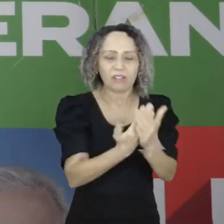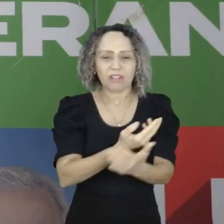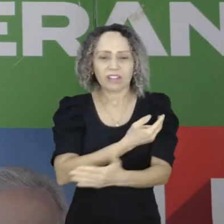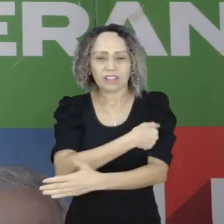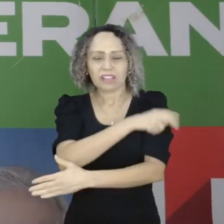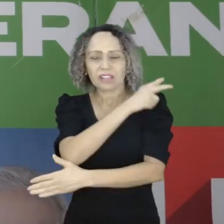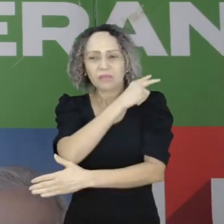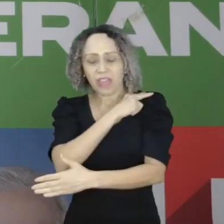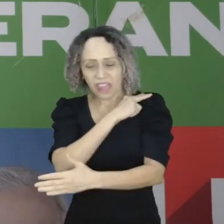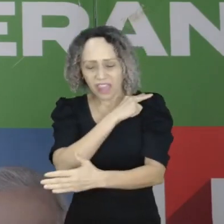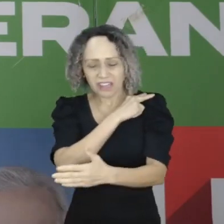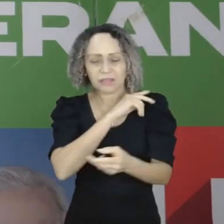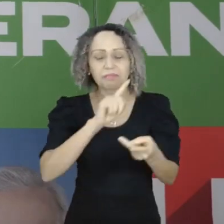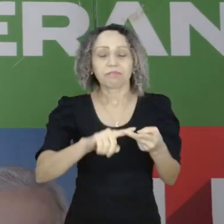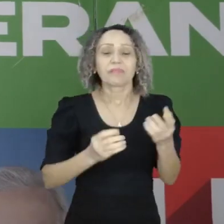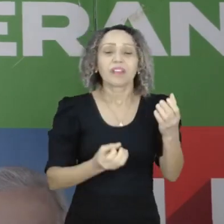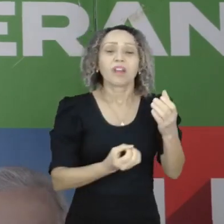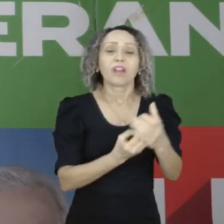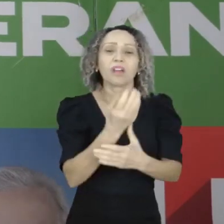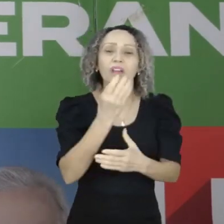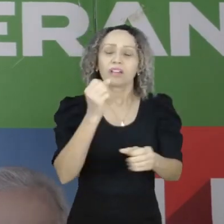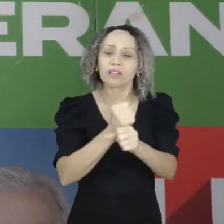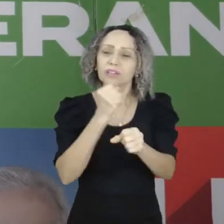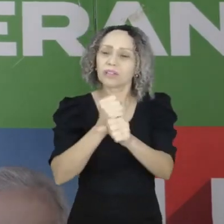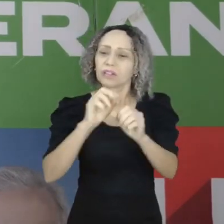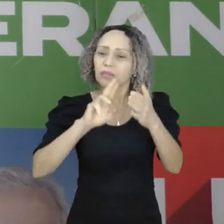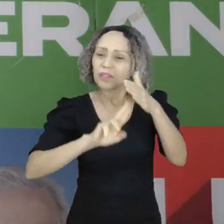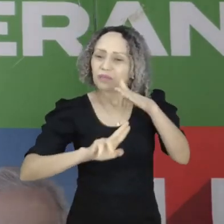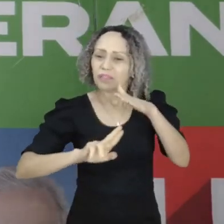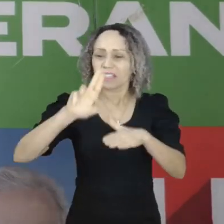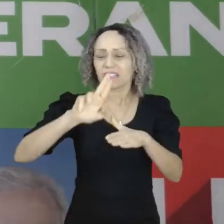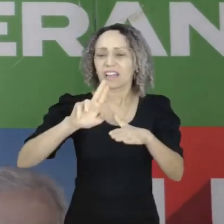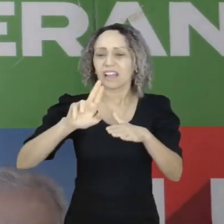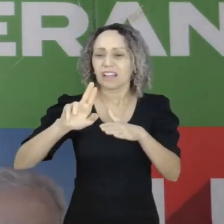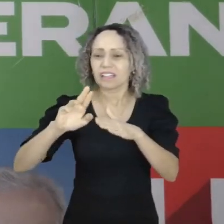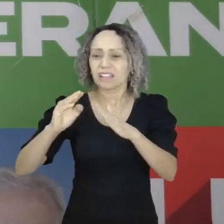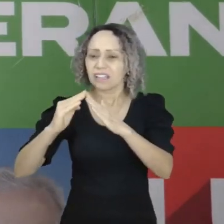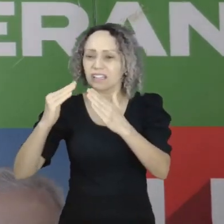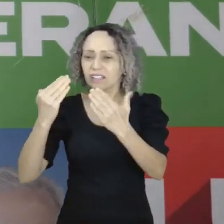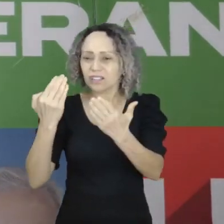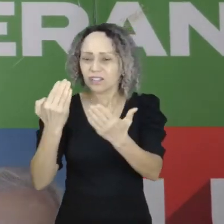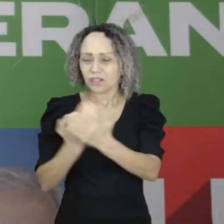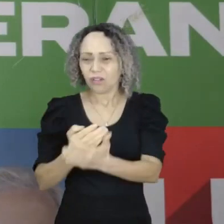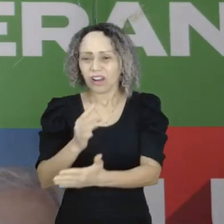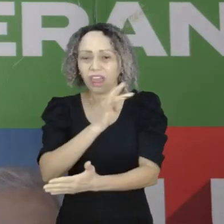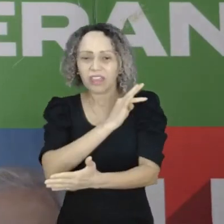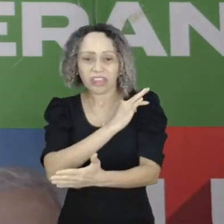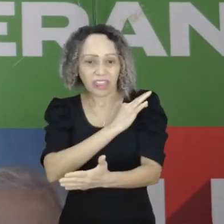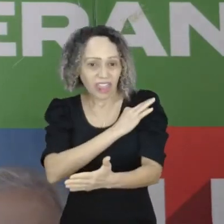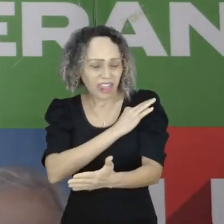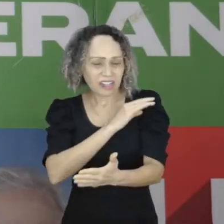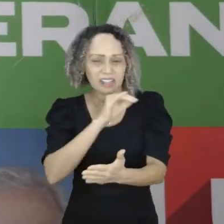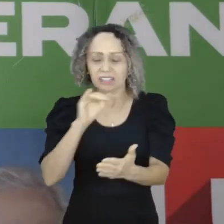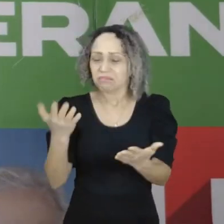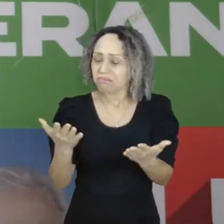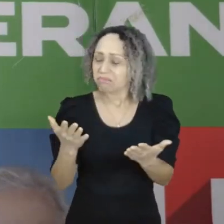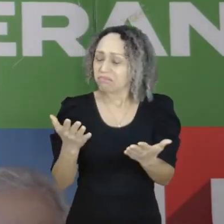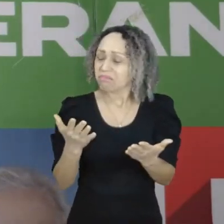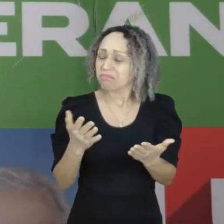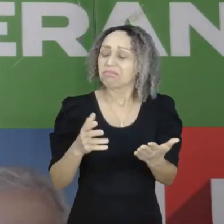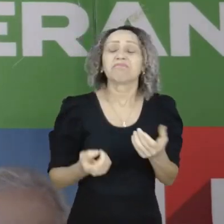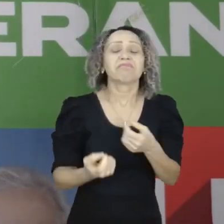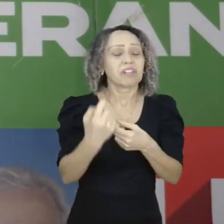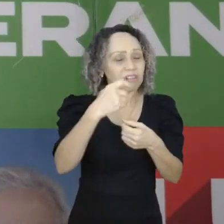construir novas universidades nesse país. A gente vai fazer novas escolas técnicas nesse país. A gente precisa formar muita